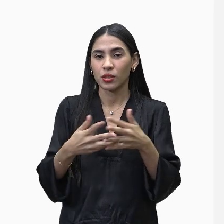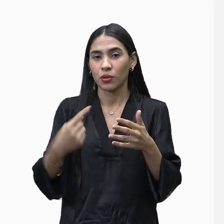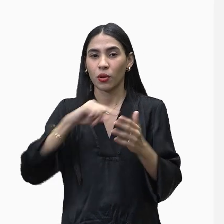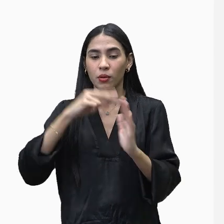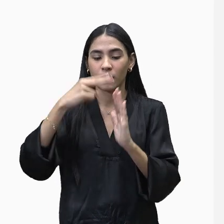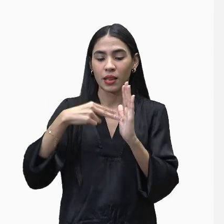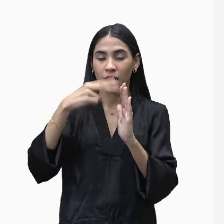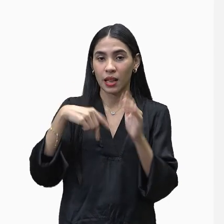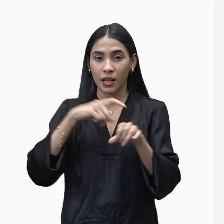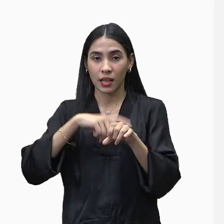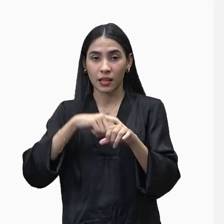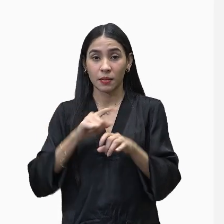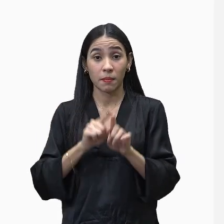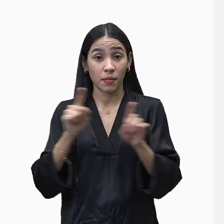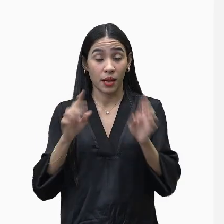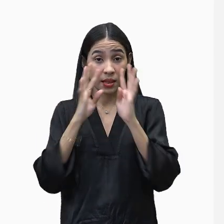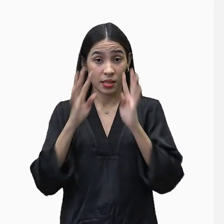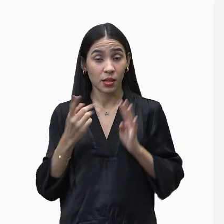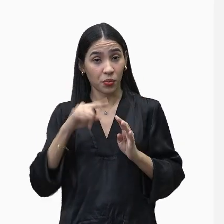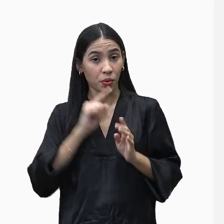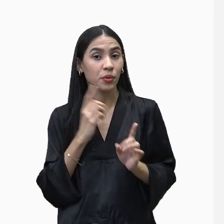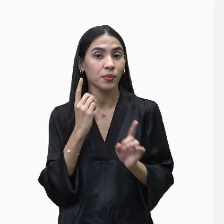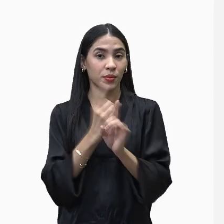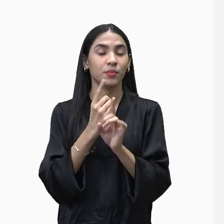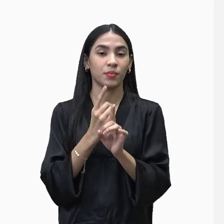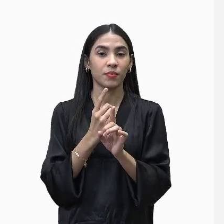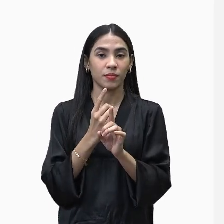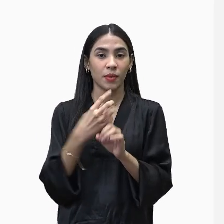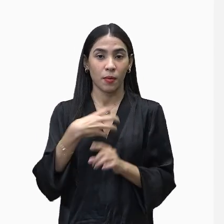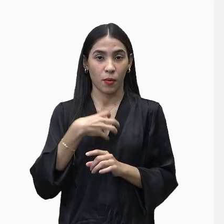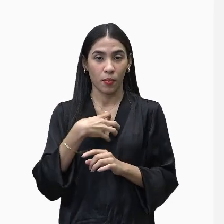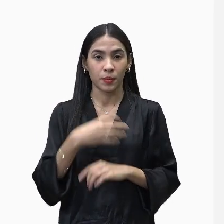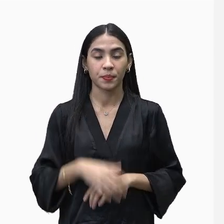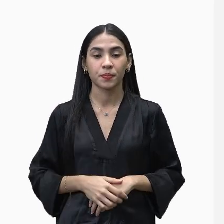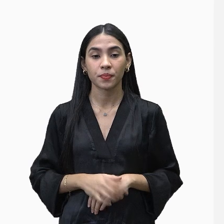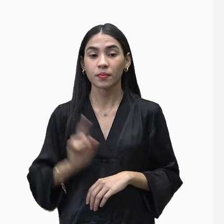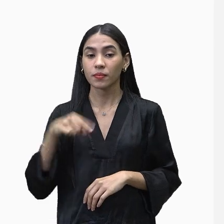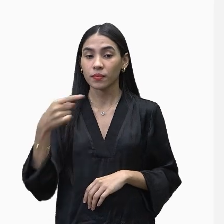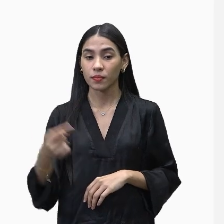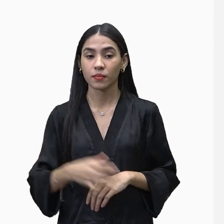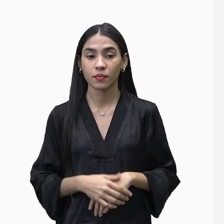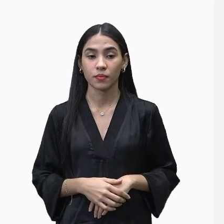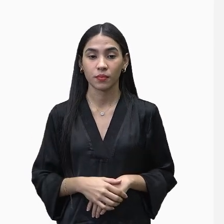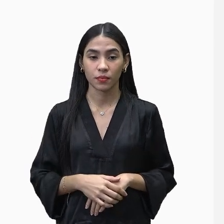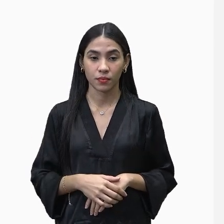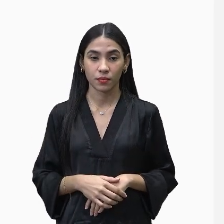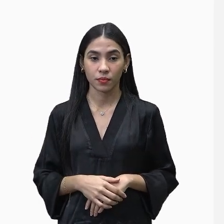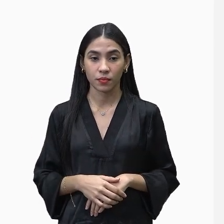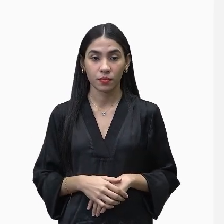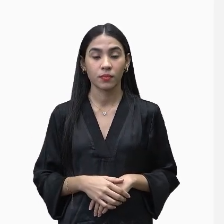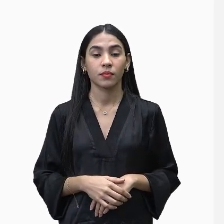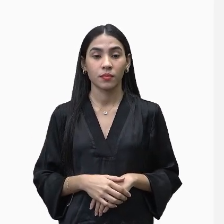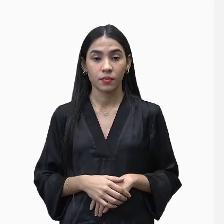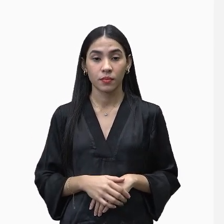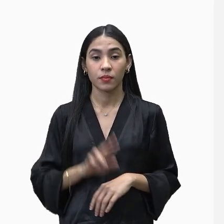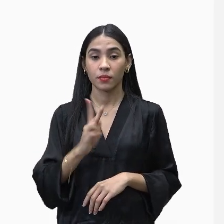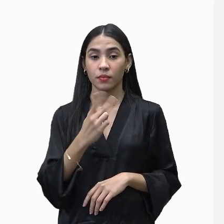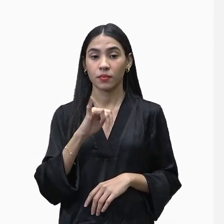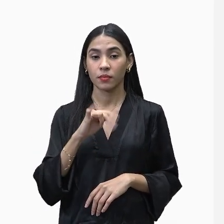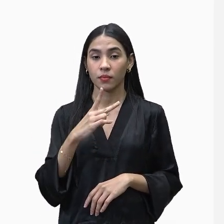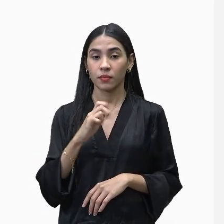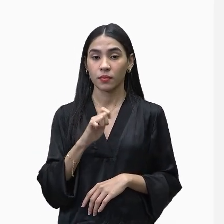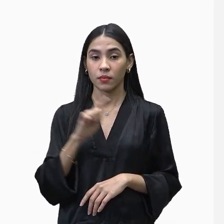leitura, ok? Mas com atenção a gente consegue perceber os sentidos. Na sequência, considerada um